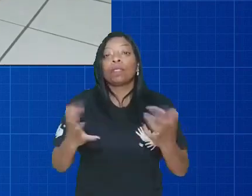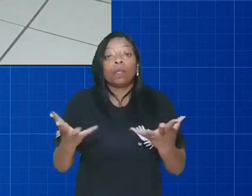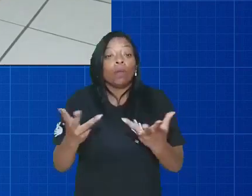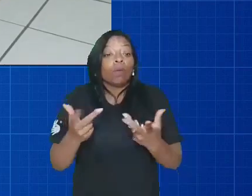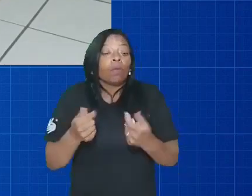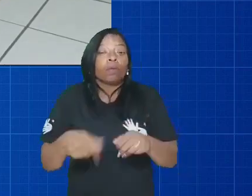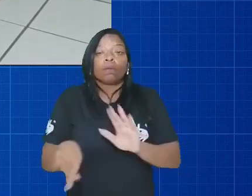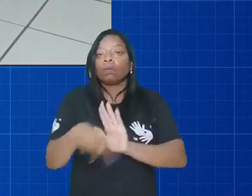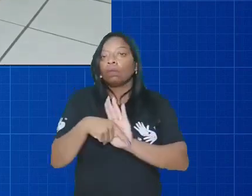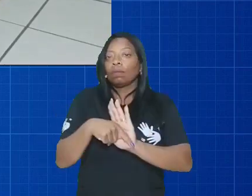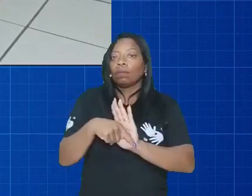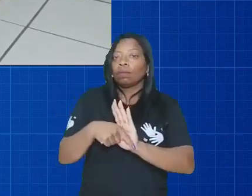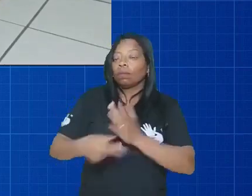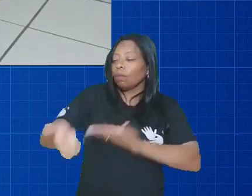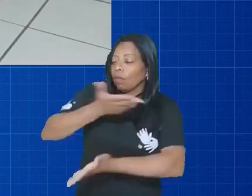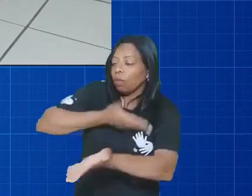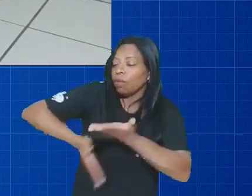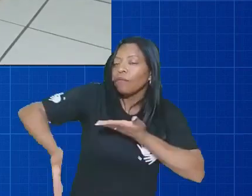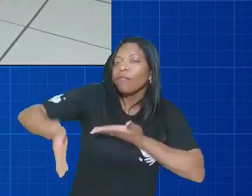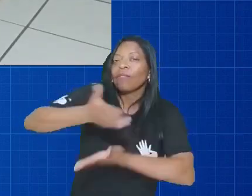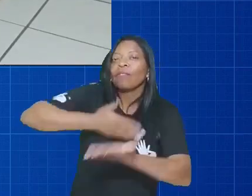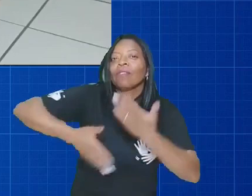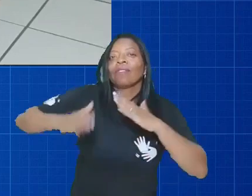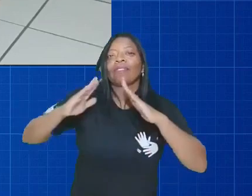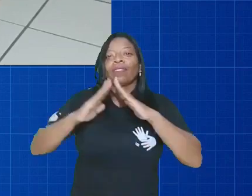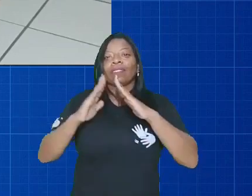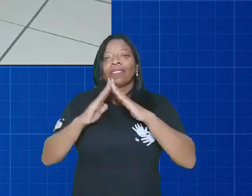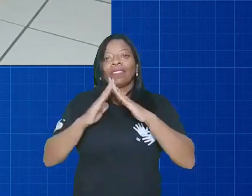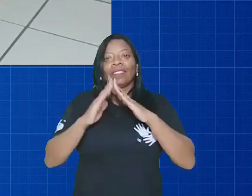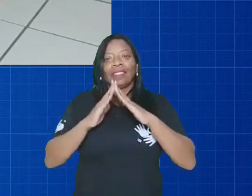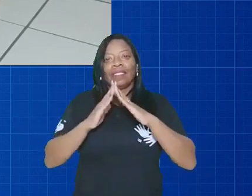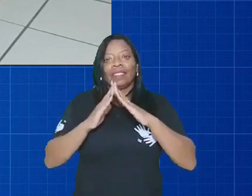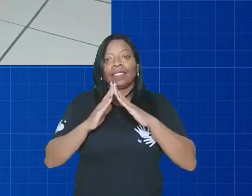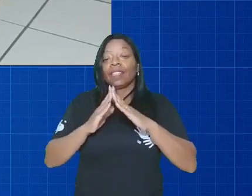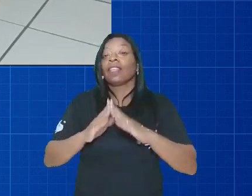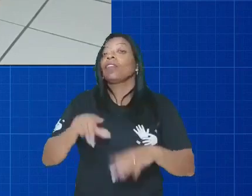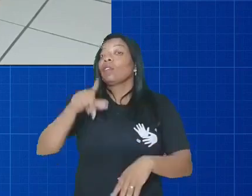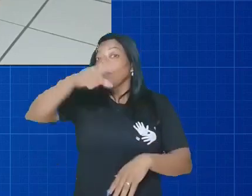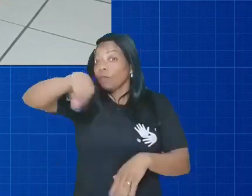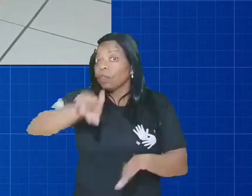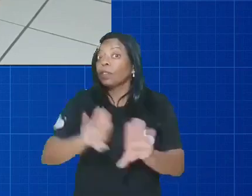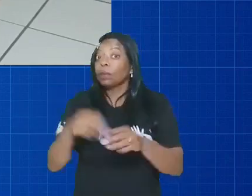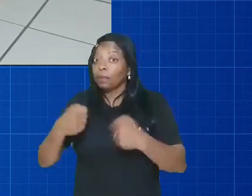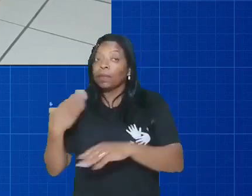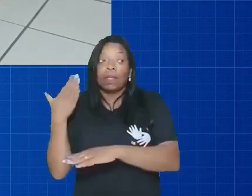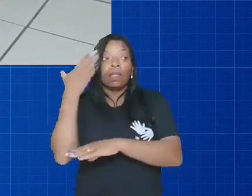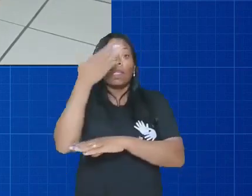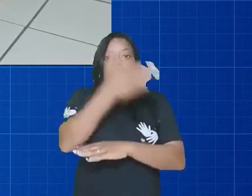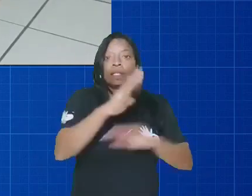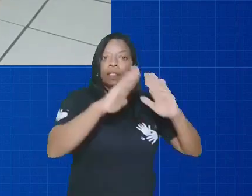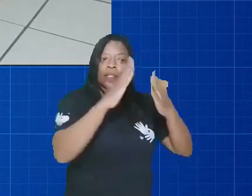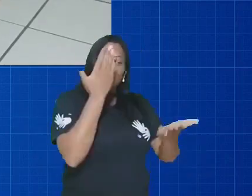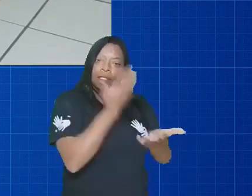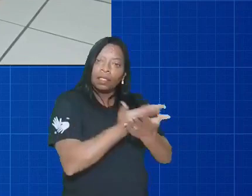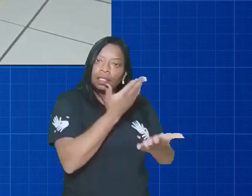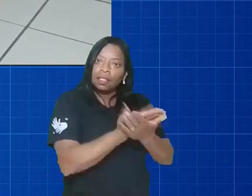de casa. O comparecimento nas solicitações escolares, as reuniões pedagógicas, a verificação lá dos